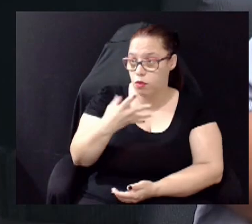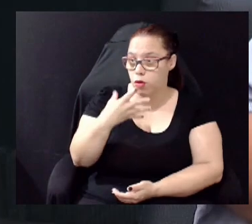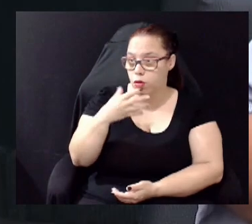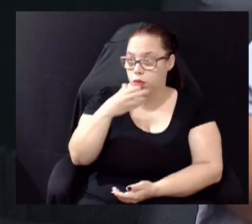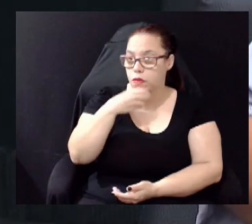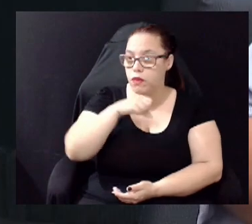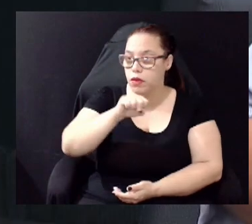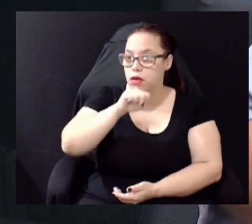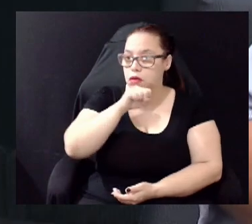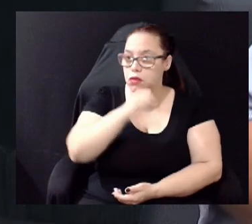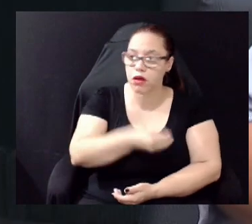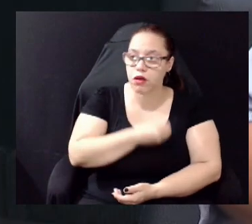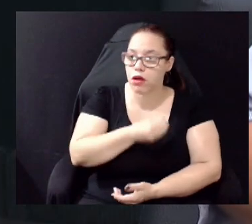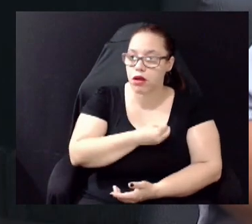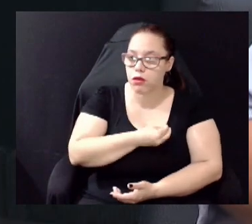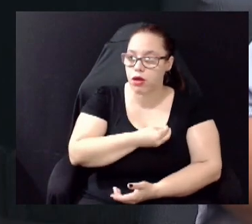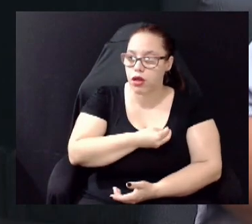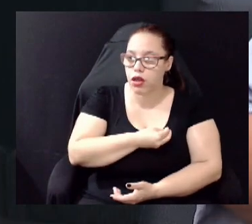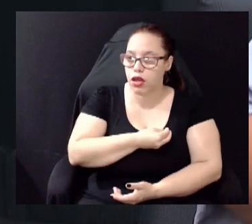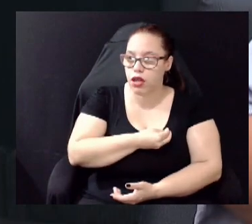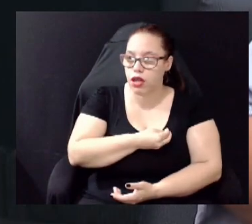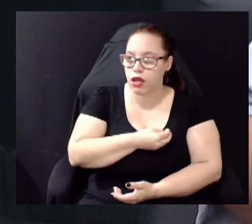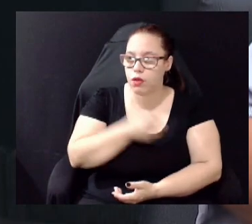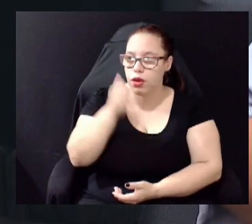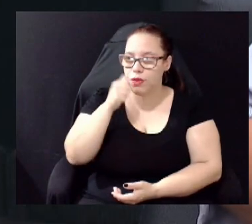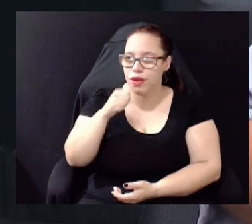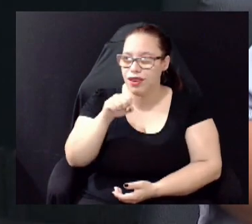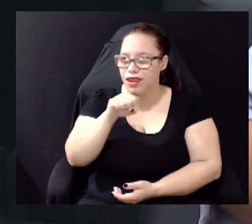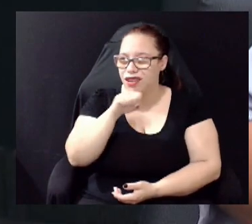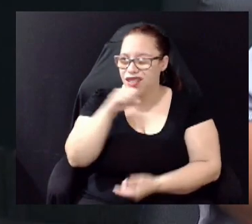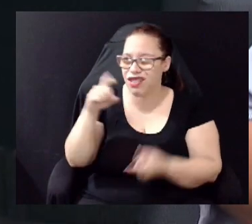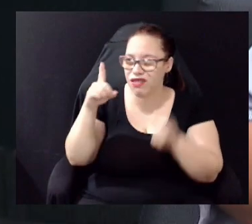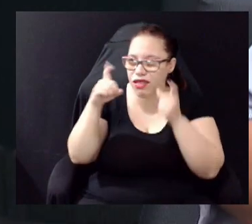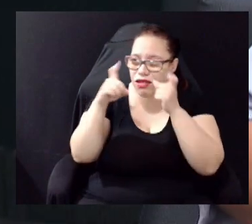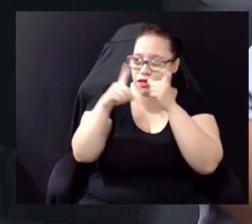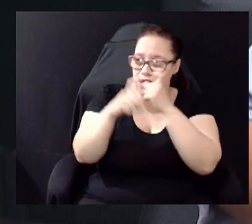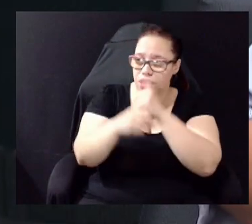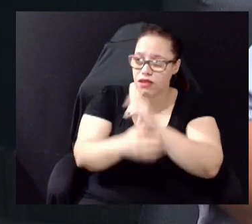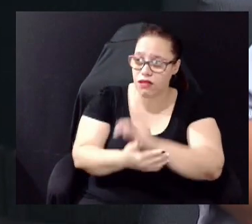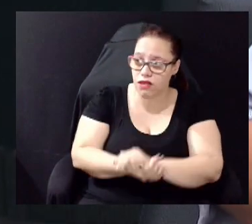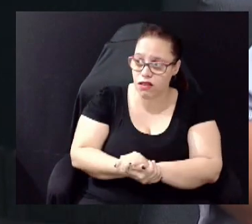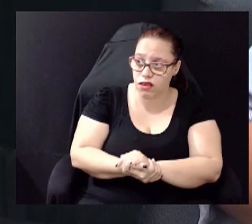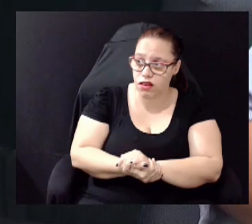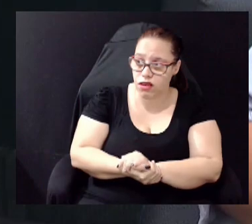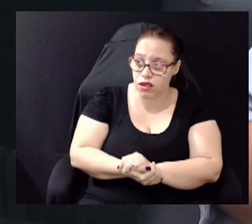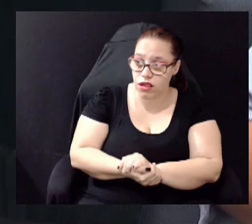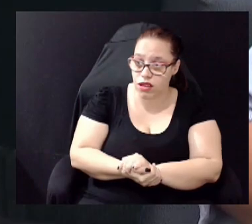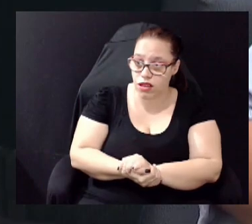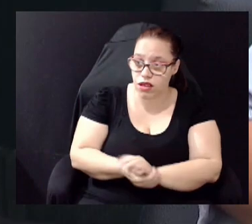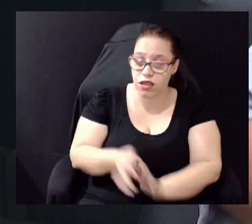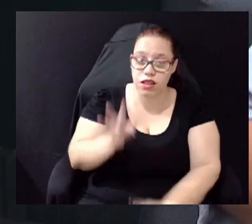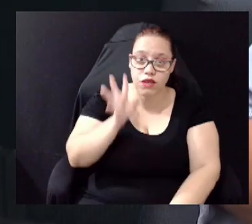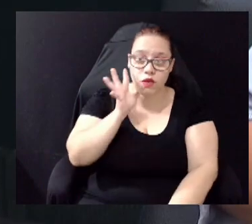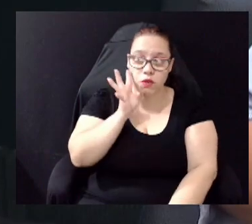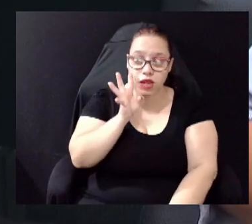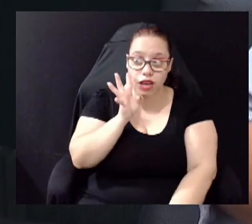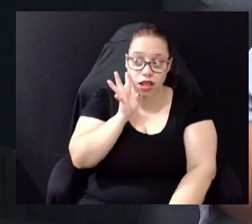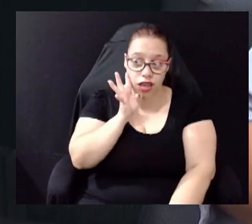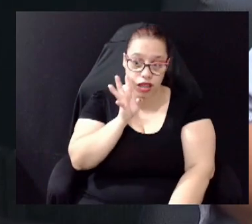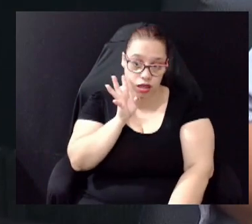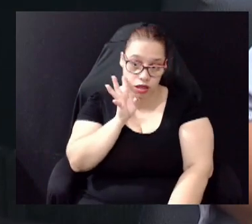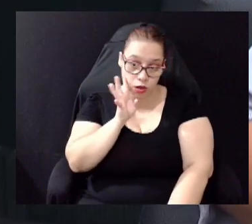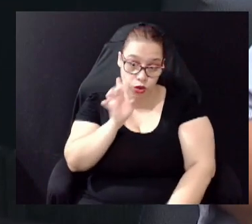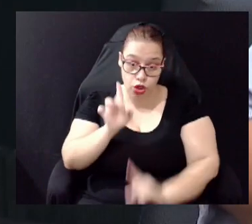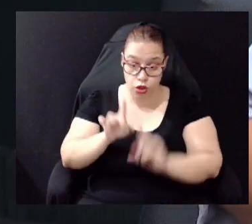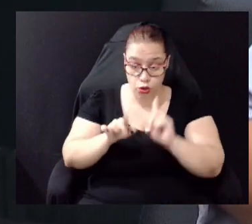presente. Agora, para as mães é mais difícil, porque se ela for uma mulher legal, se ela for uma mulher de sucesso,